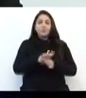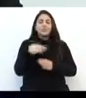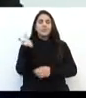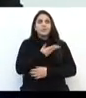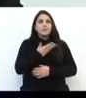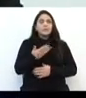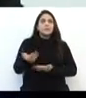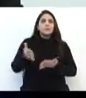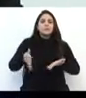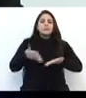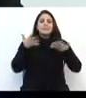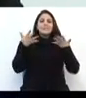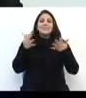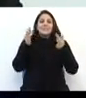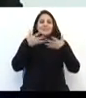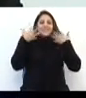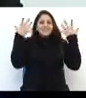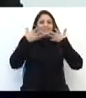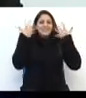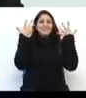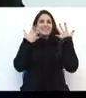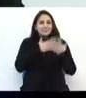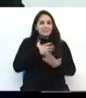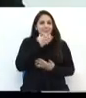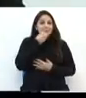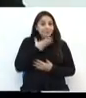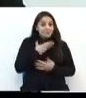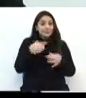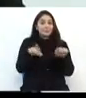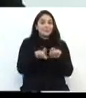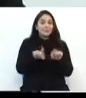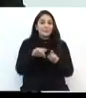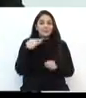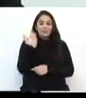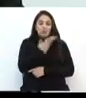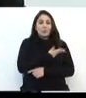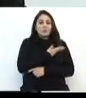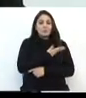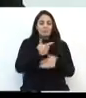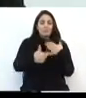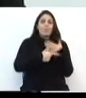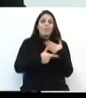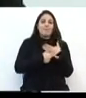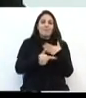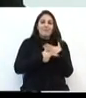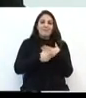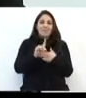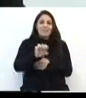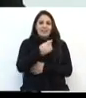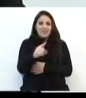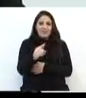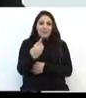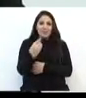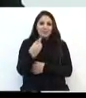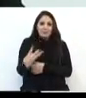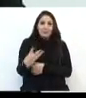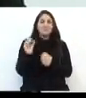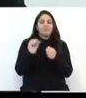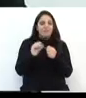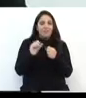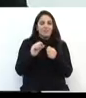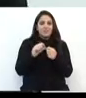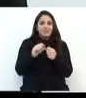de satisfação, né? E de sentir assim, que a nossa parte, a Leão 13 está fazendo. Que aquilo que eu